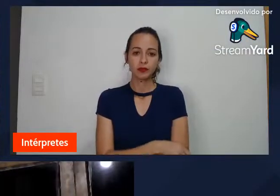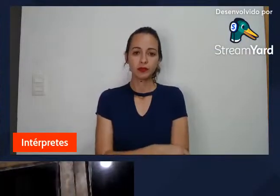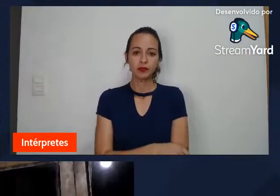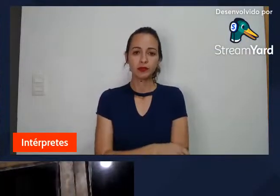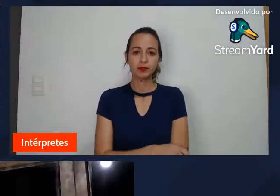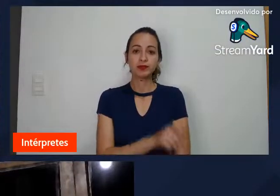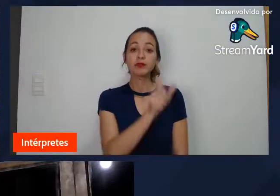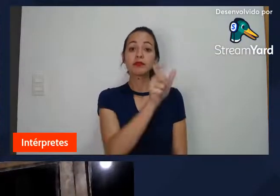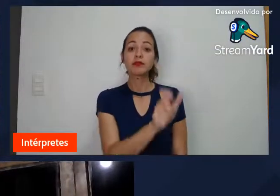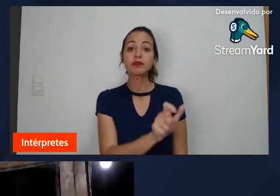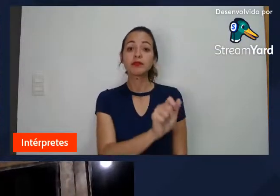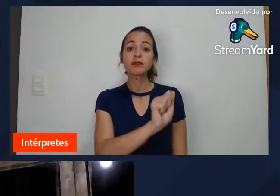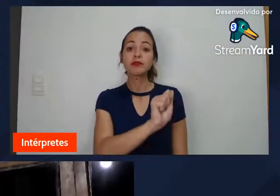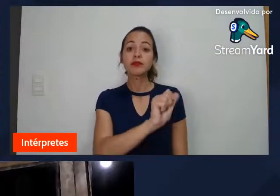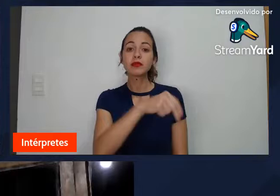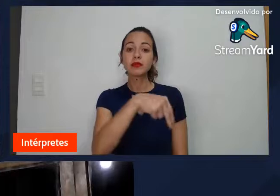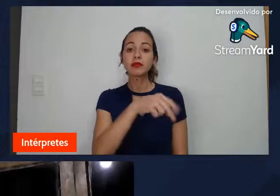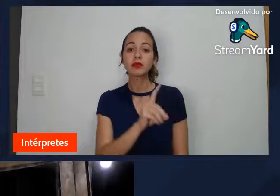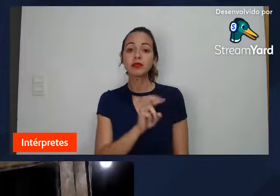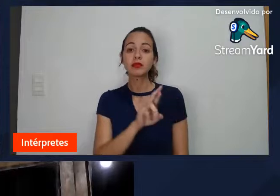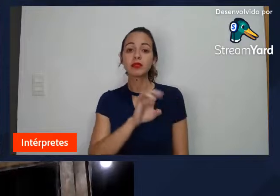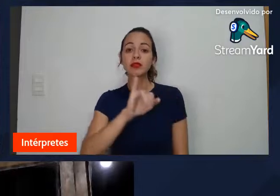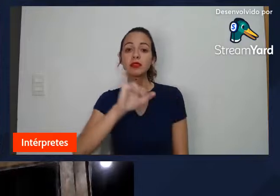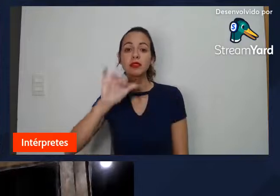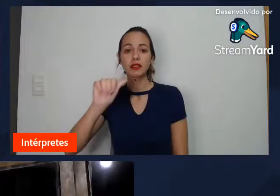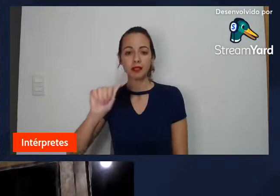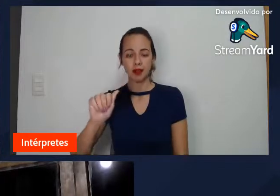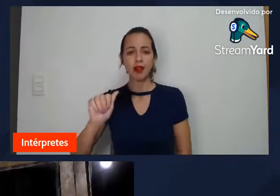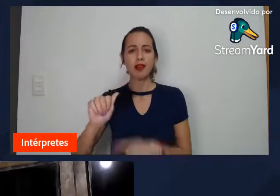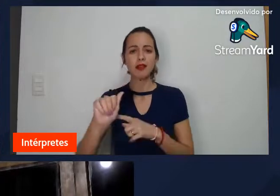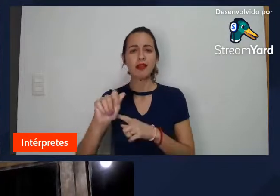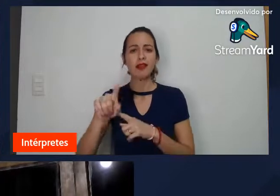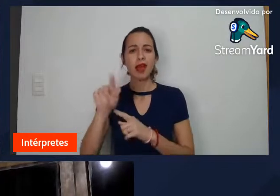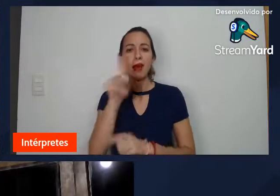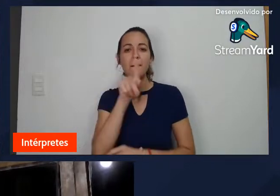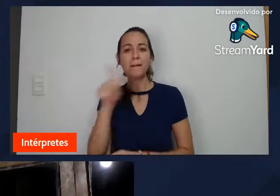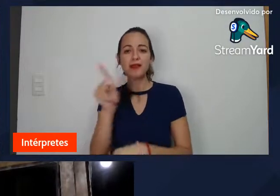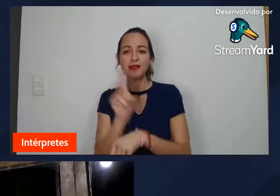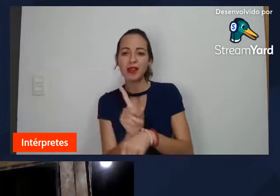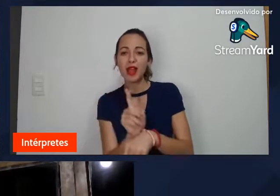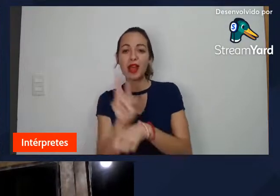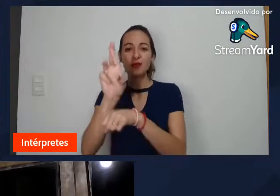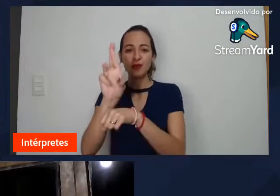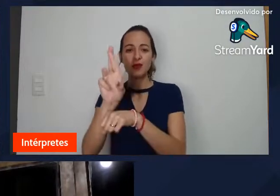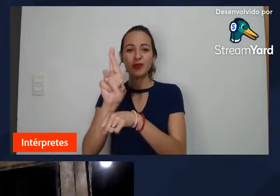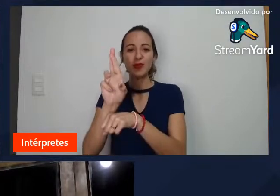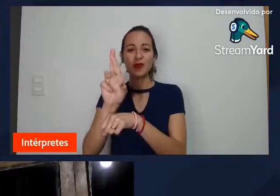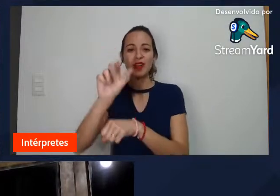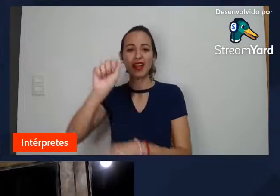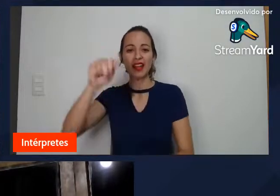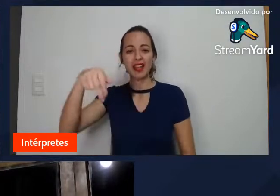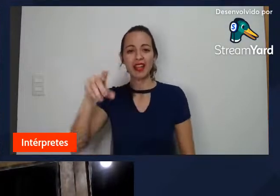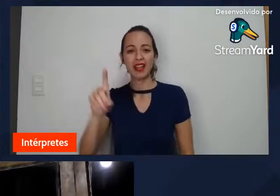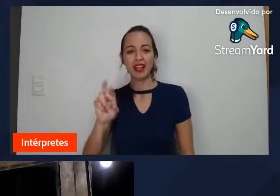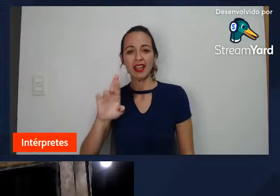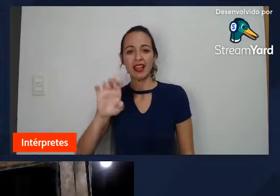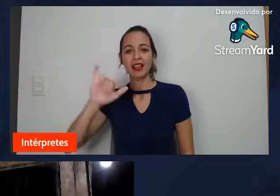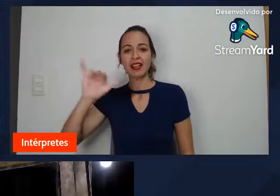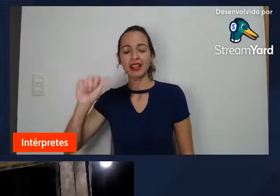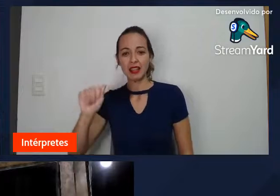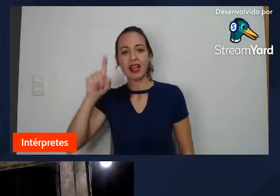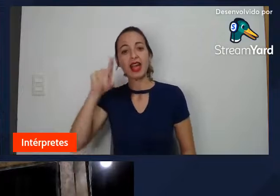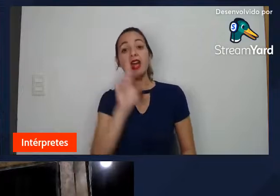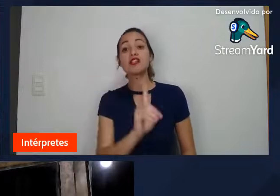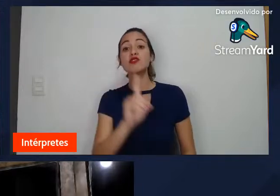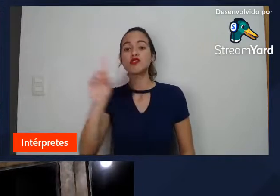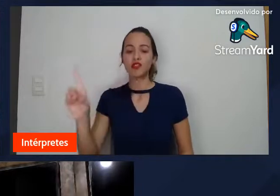Andréia, agora nós teremos a fala da professora doutora Andréia Grijó, ela que é diretora em exercício do Centro de